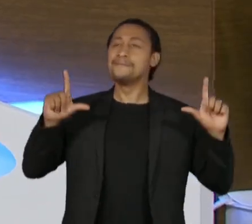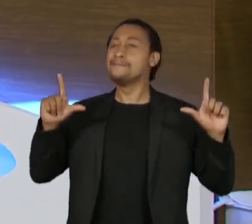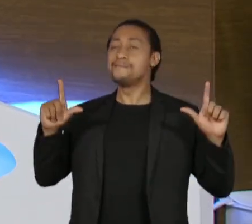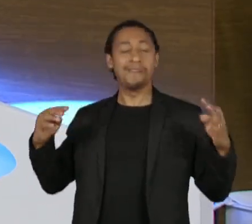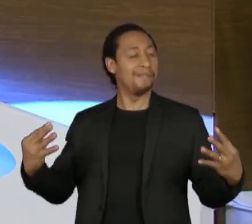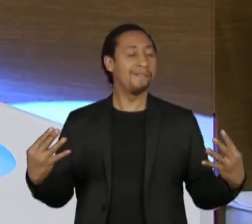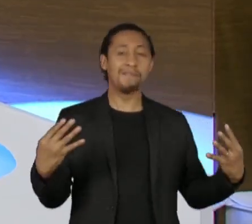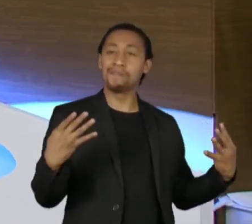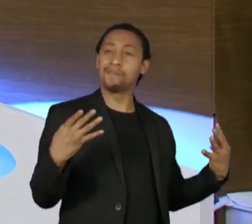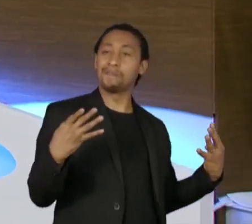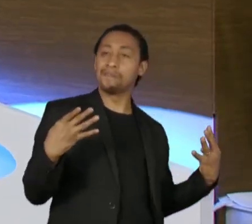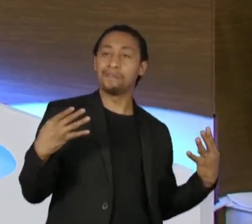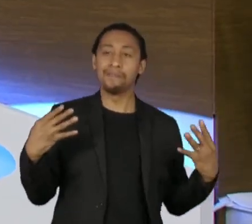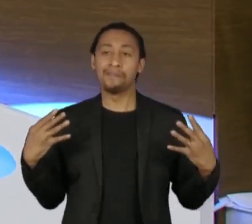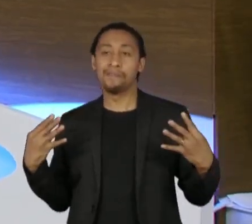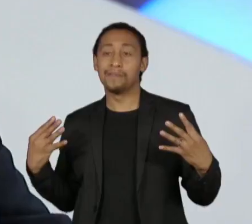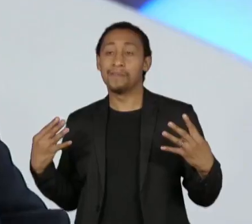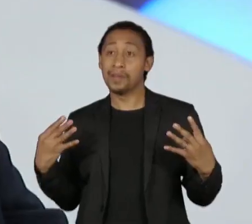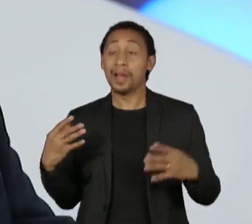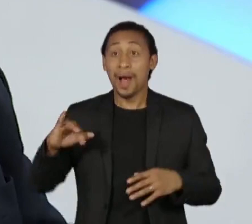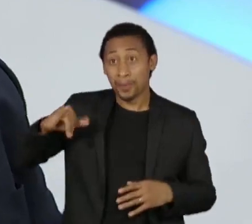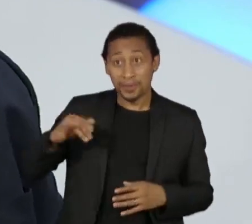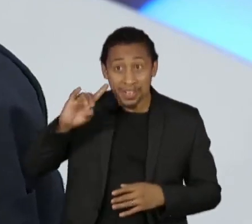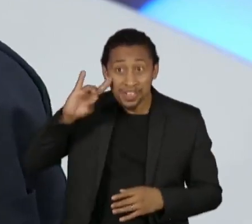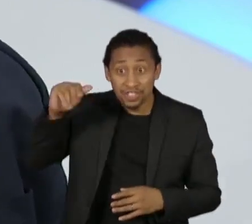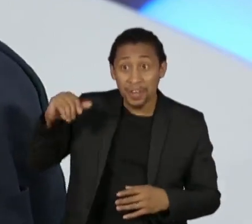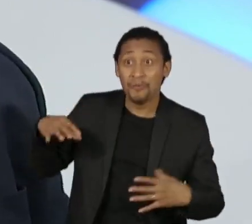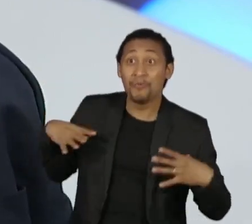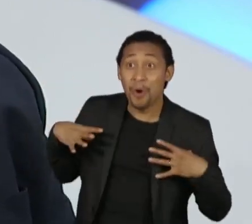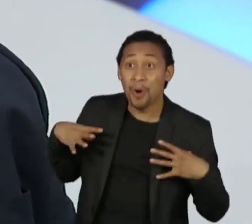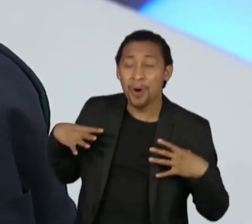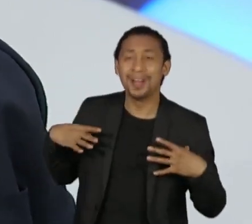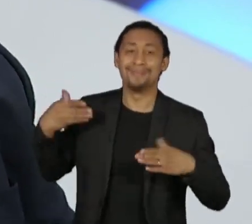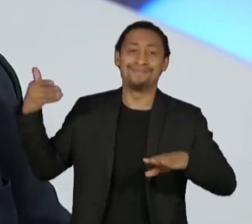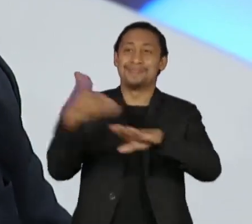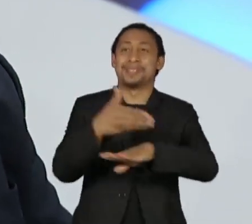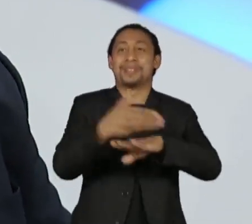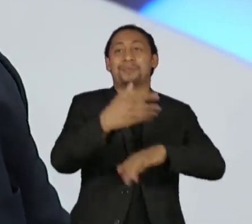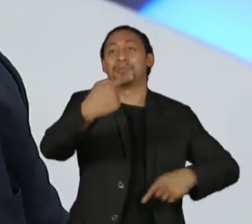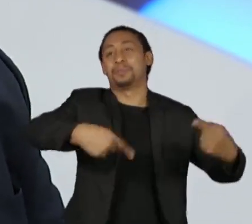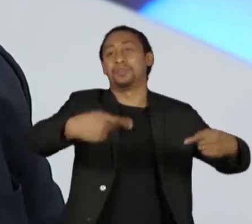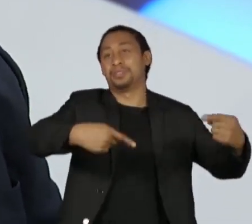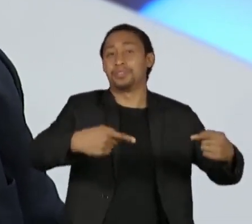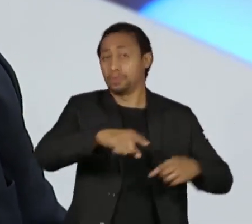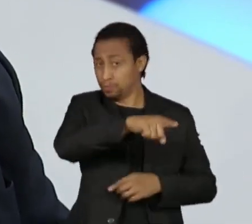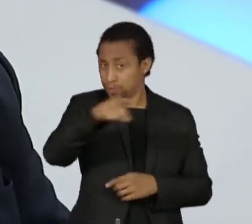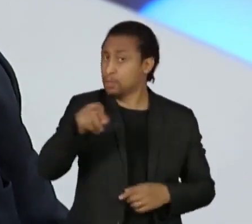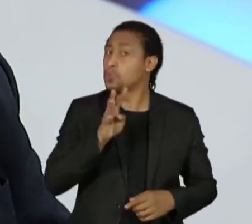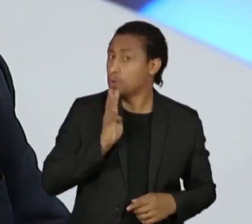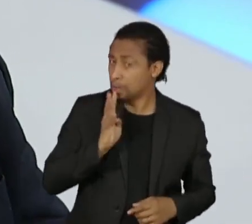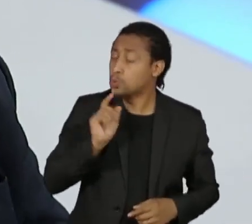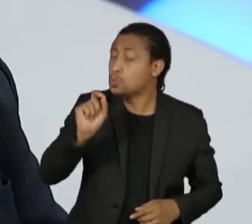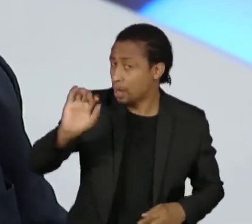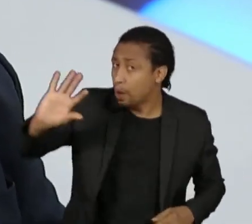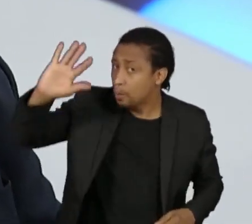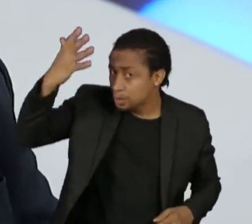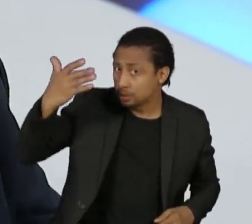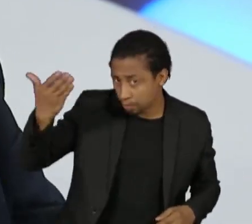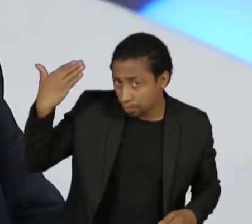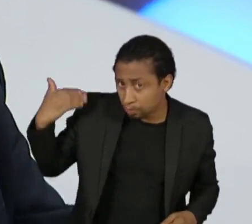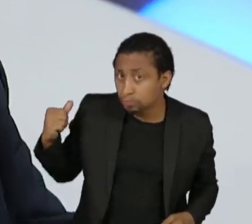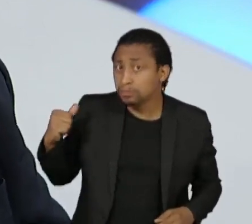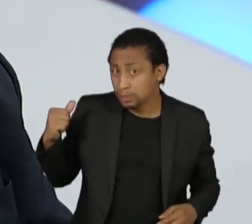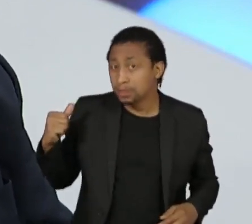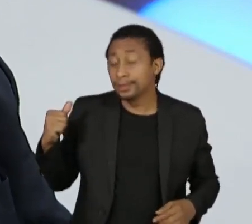os atola para fazer política e é este caso que aí está que todo mundo conhece e deu no que deu tudo foi